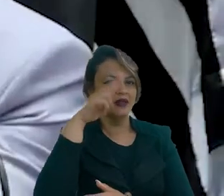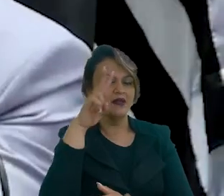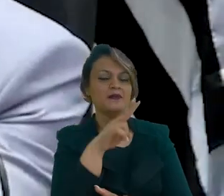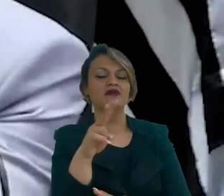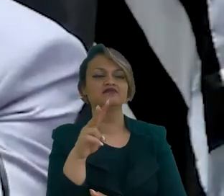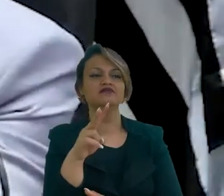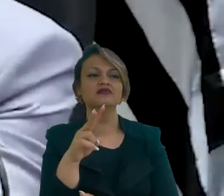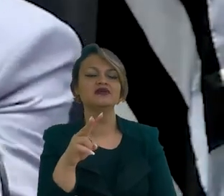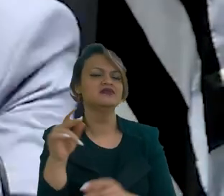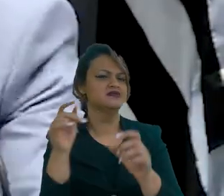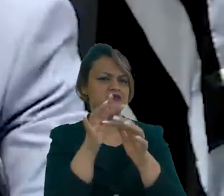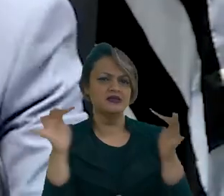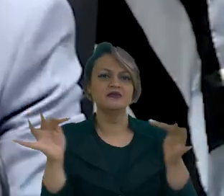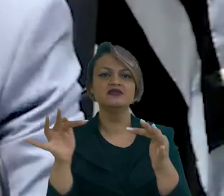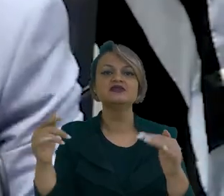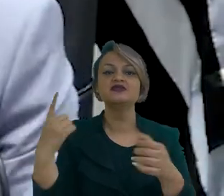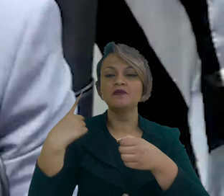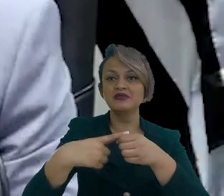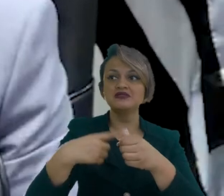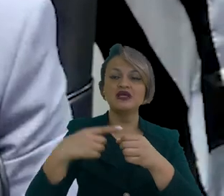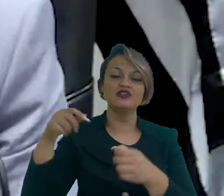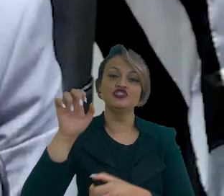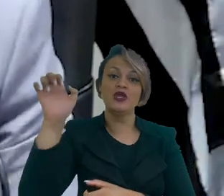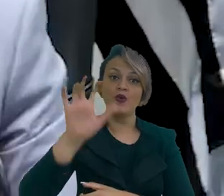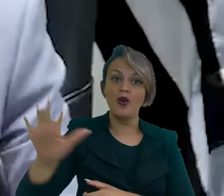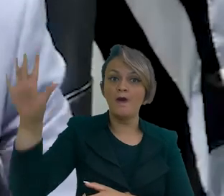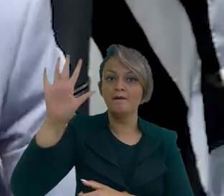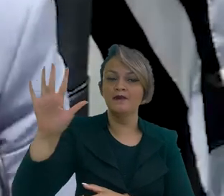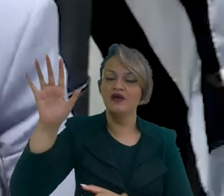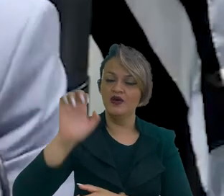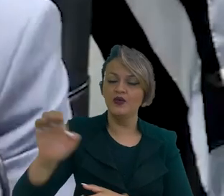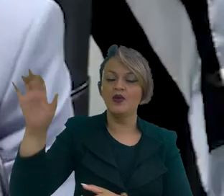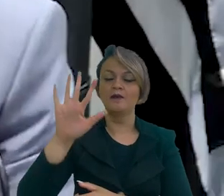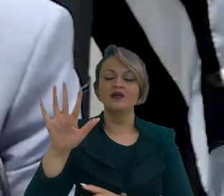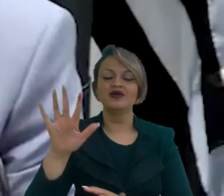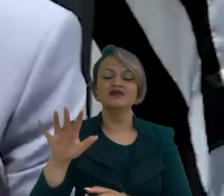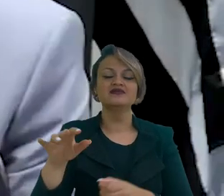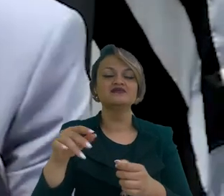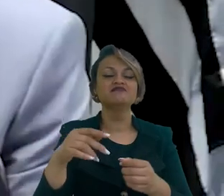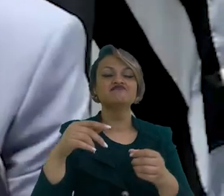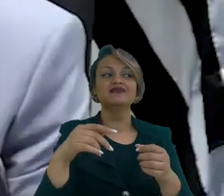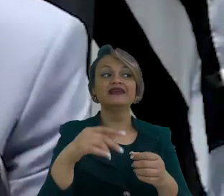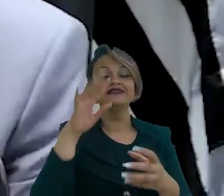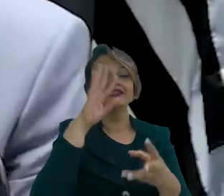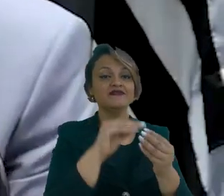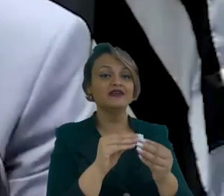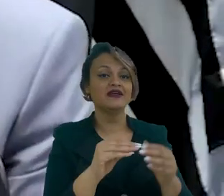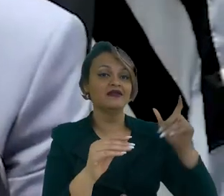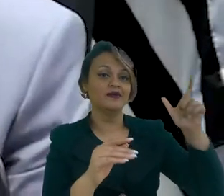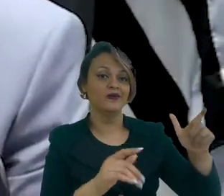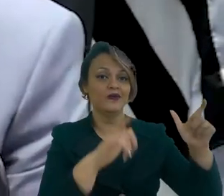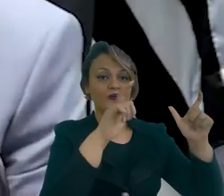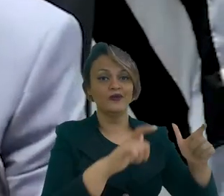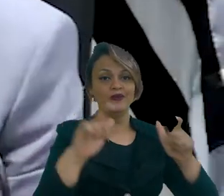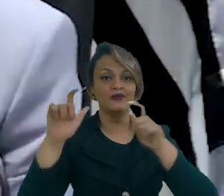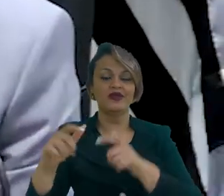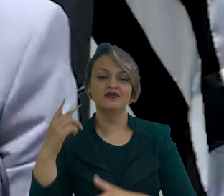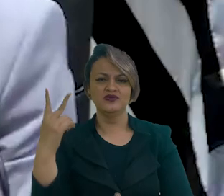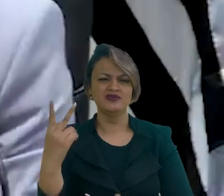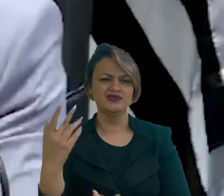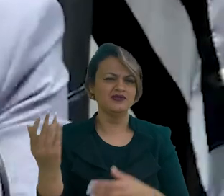vamos lembrar né também aqui de uma maneira muito simples que nós estamos numa cidade europeia significa ela tem duas praças né